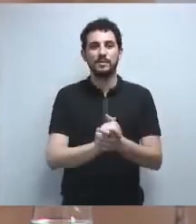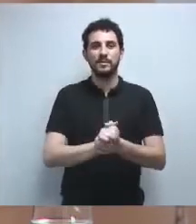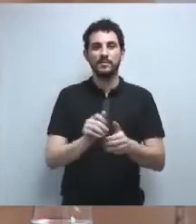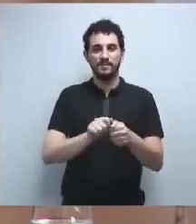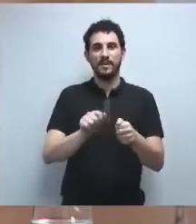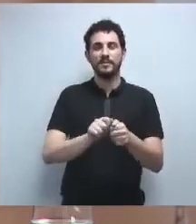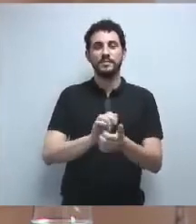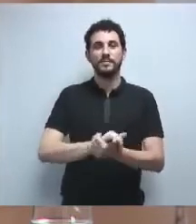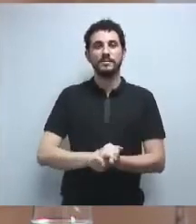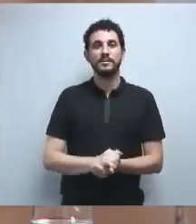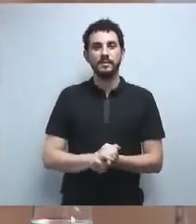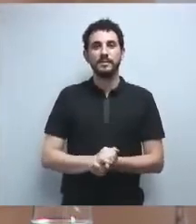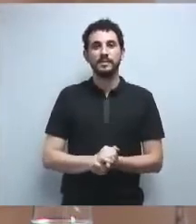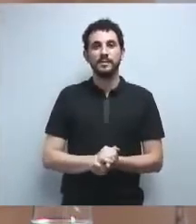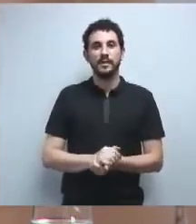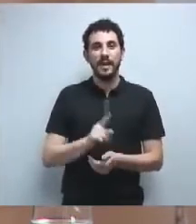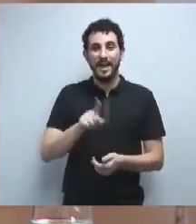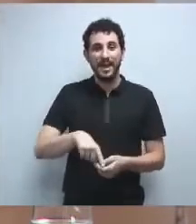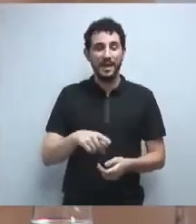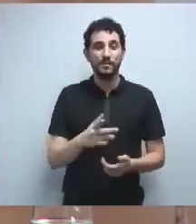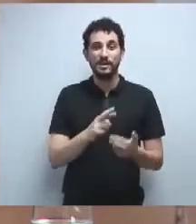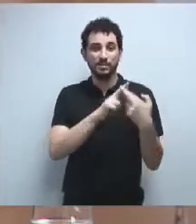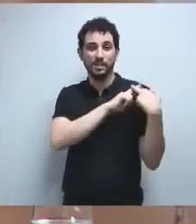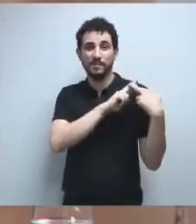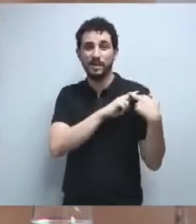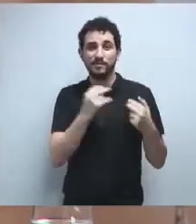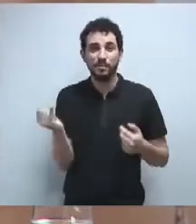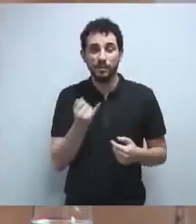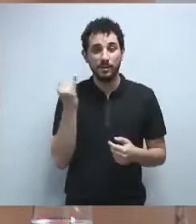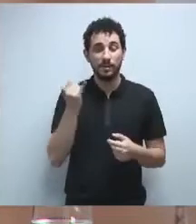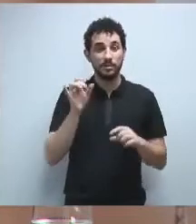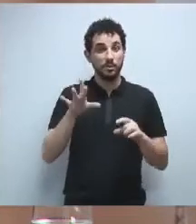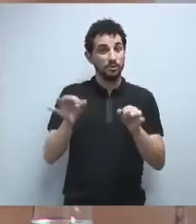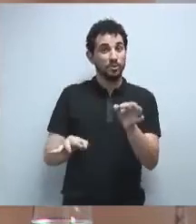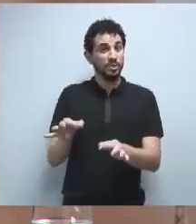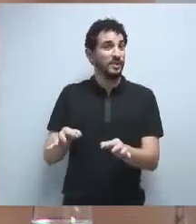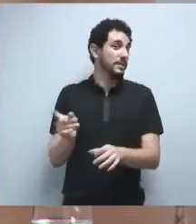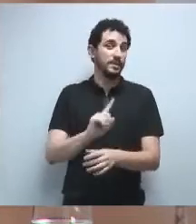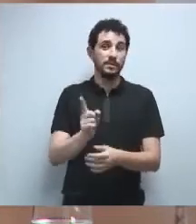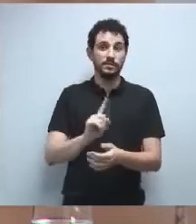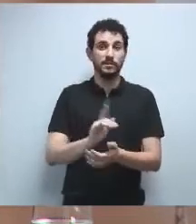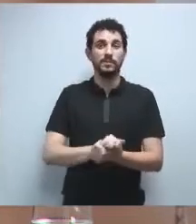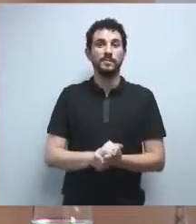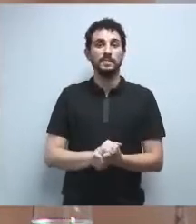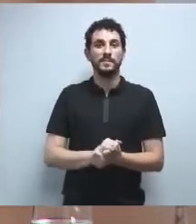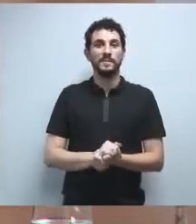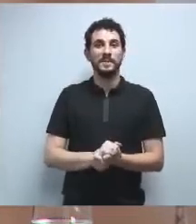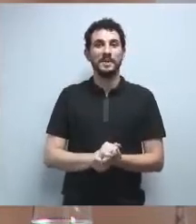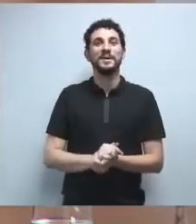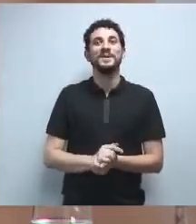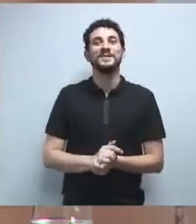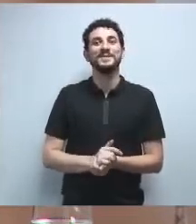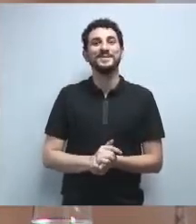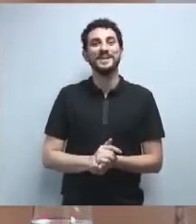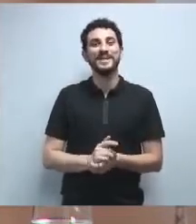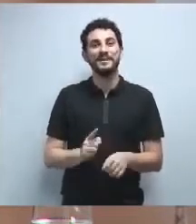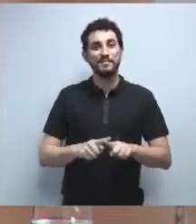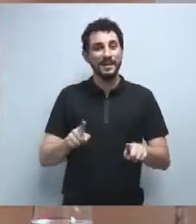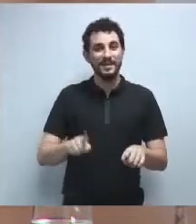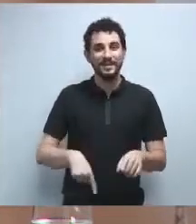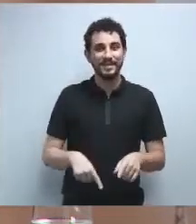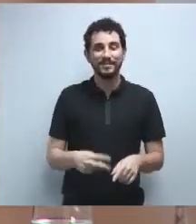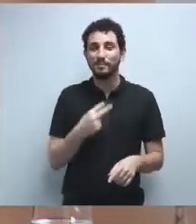é uma função essencial não só a justiça mas indispensável